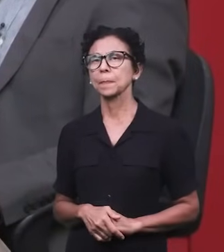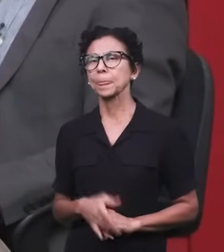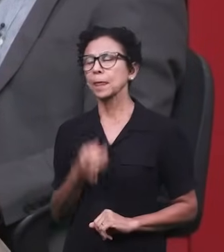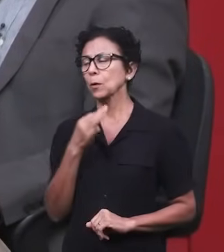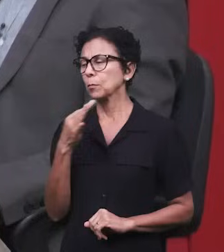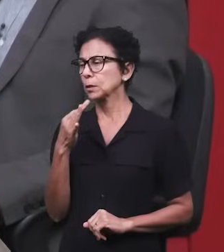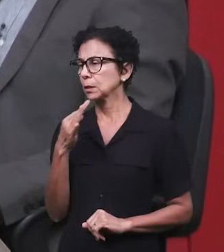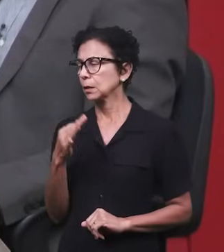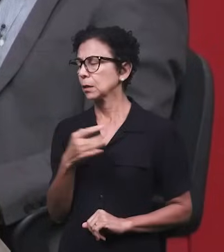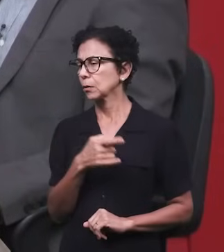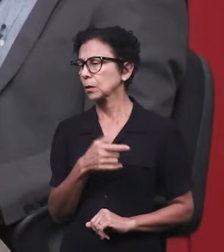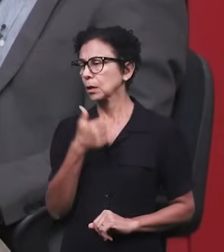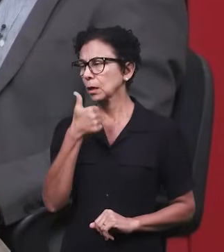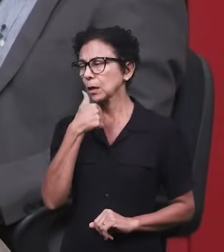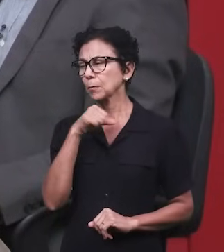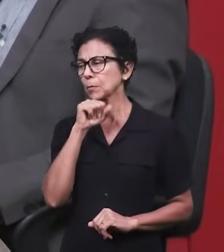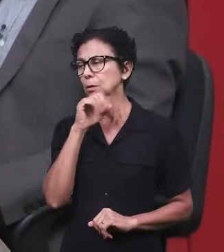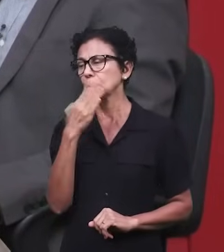uma mãe,